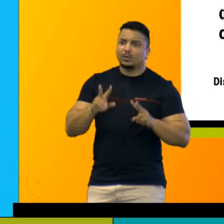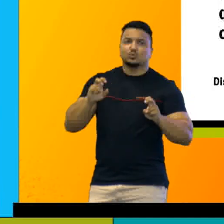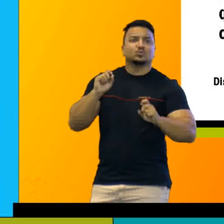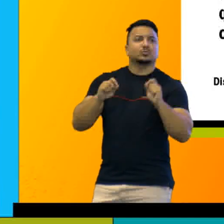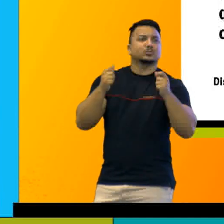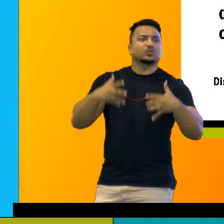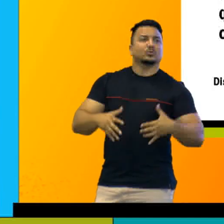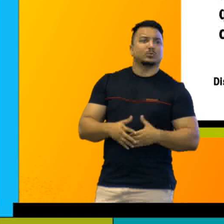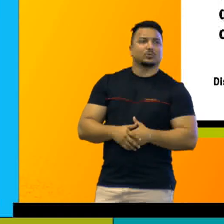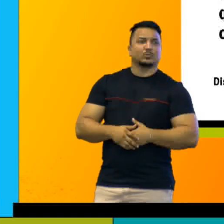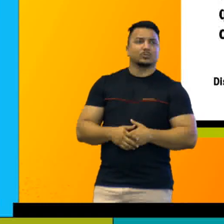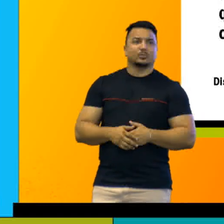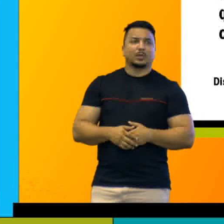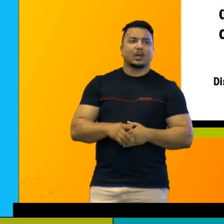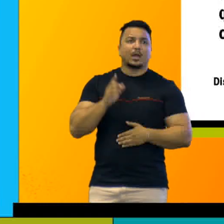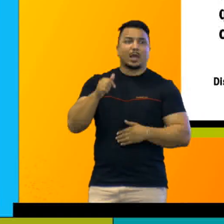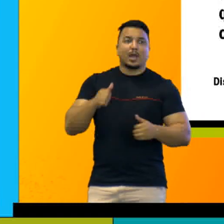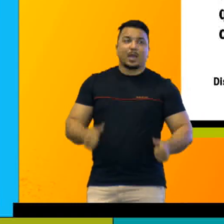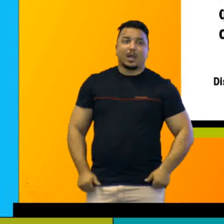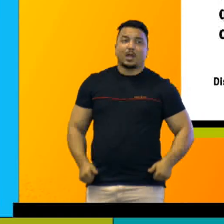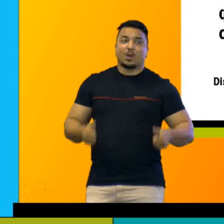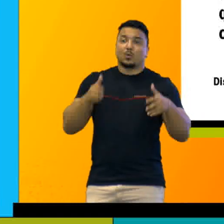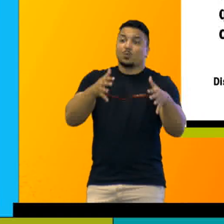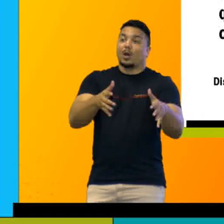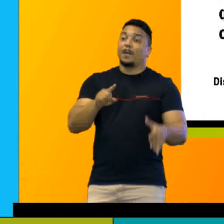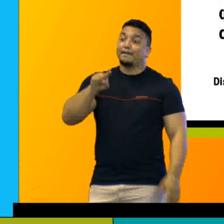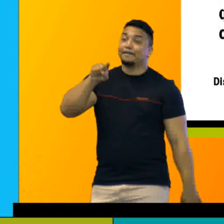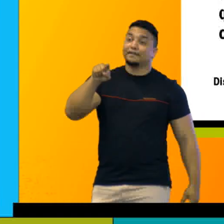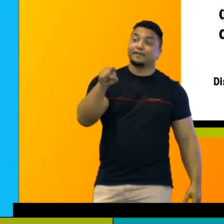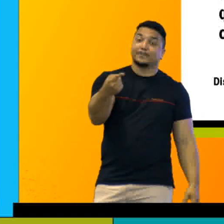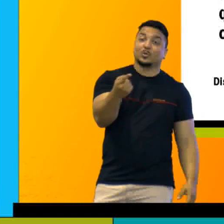cima? Que o custo era R$